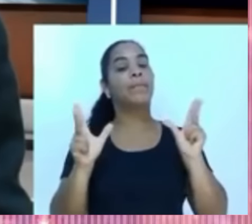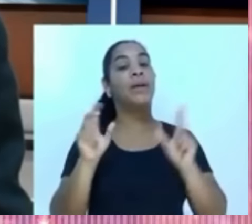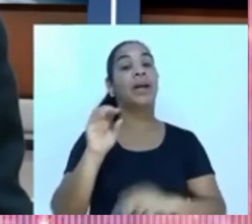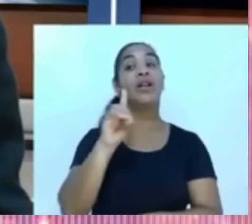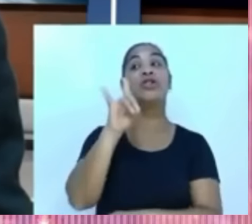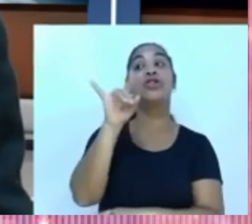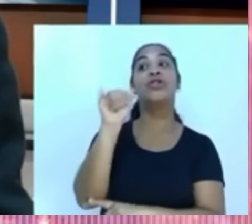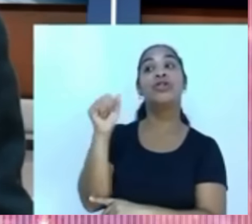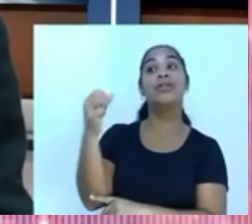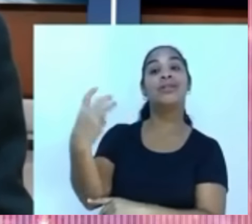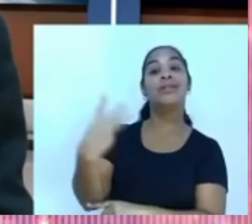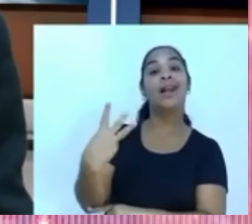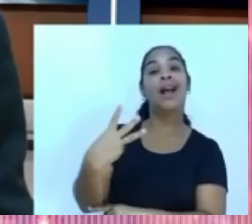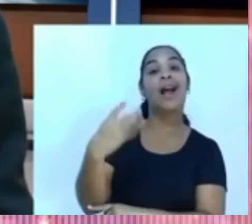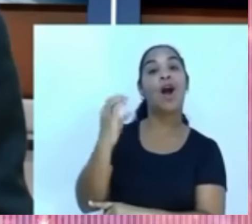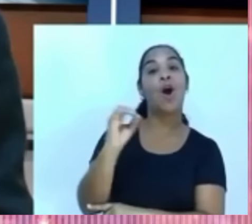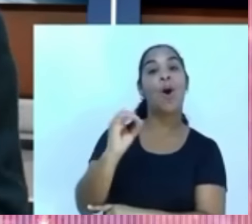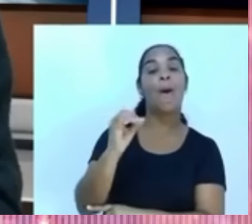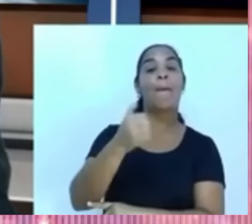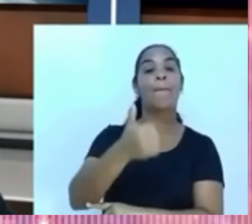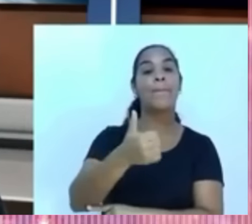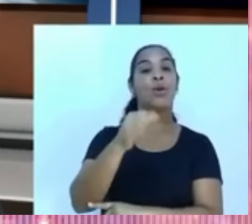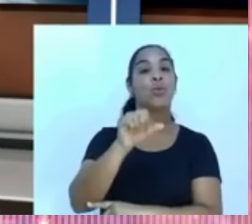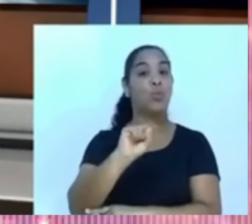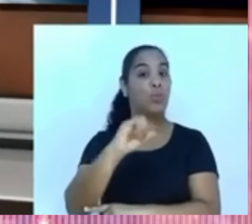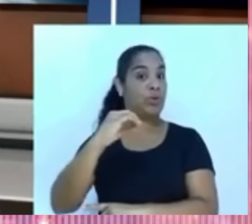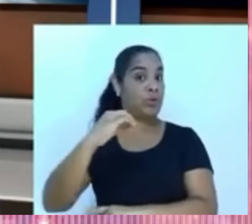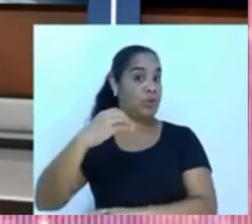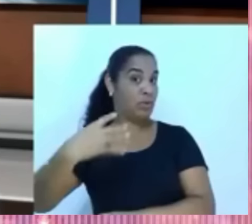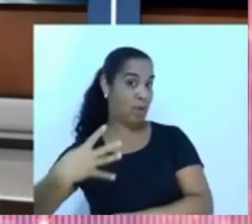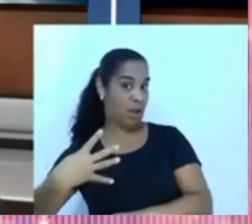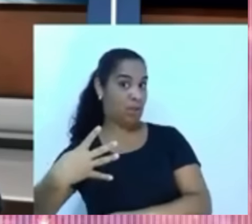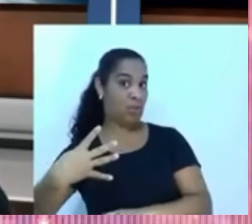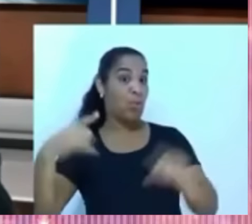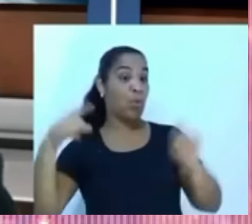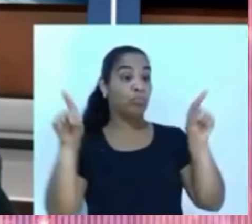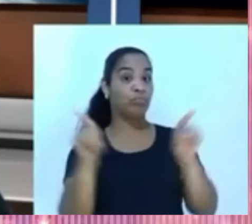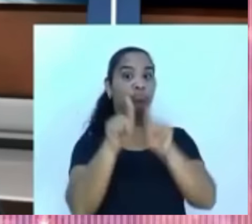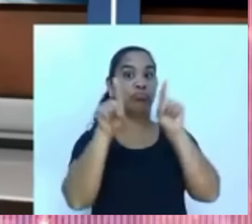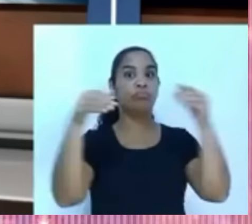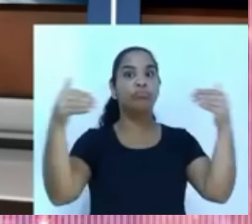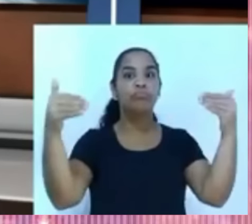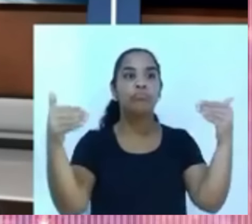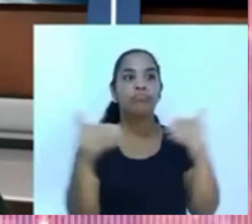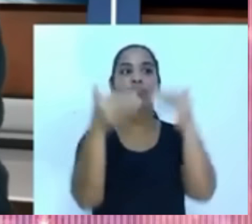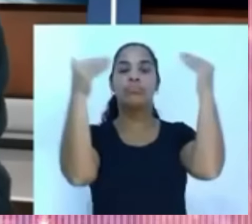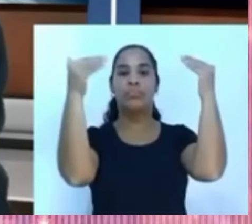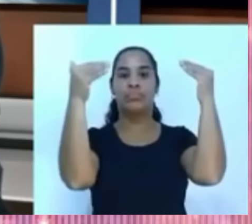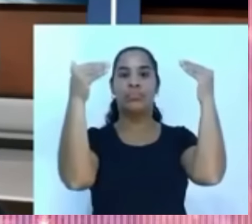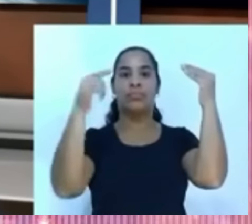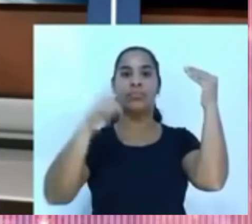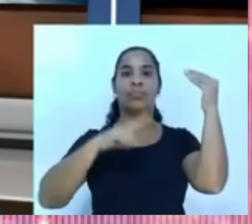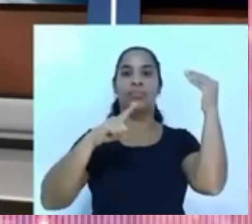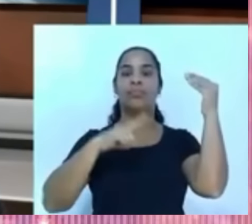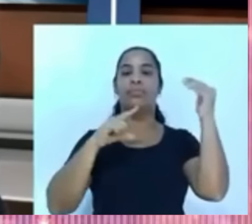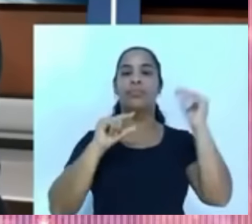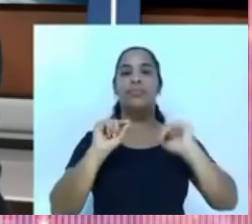de 1804 Portanto o mesmo dia com uma variação de